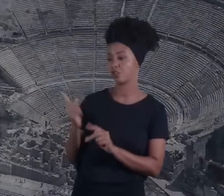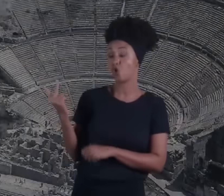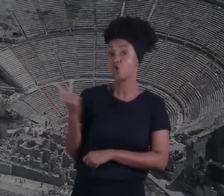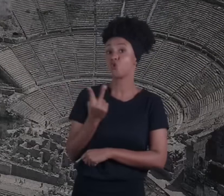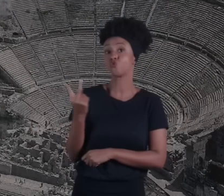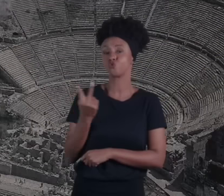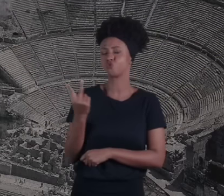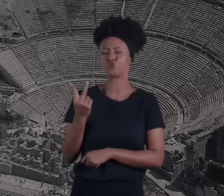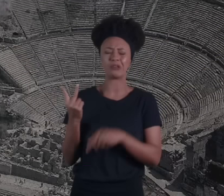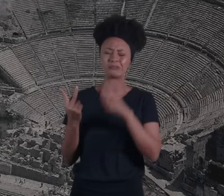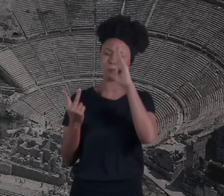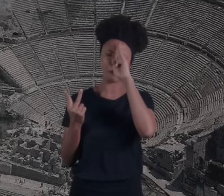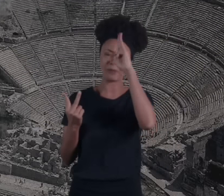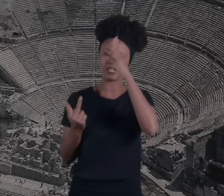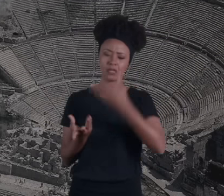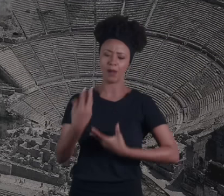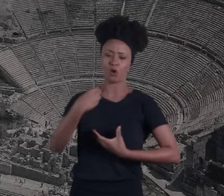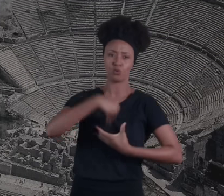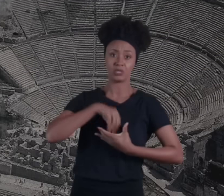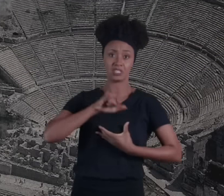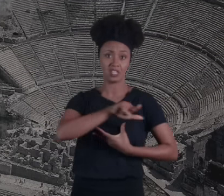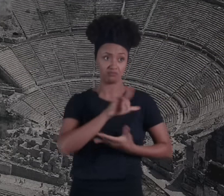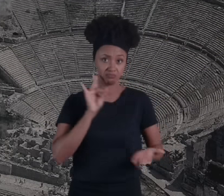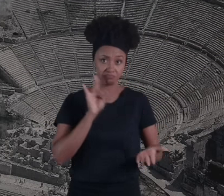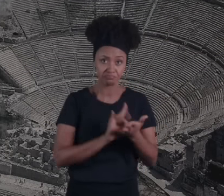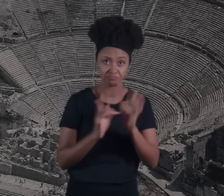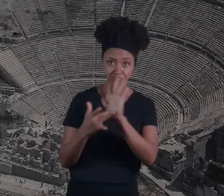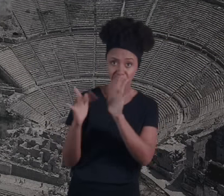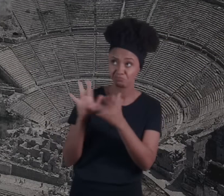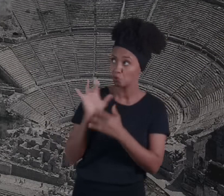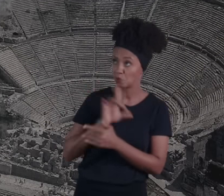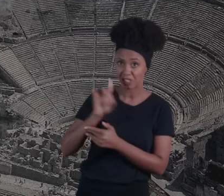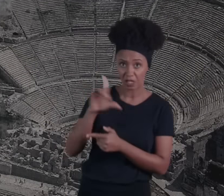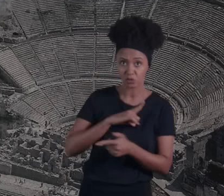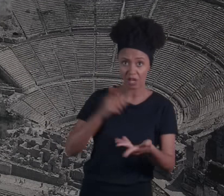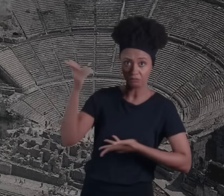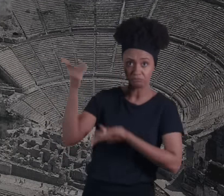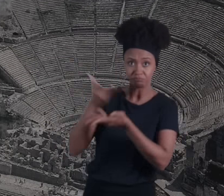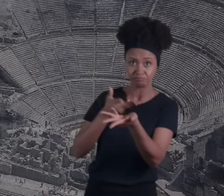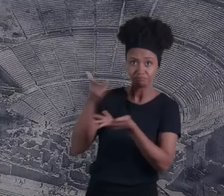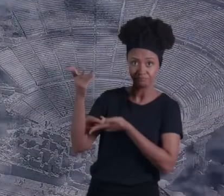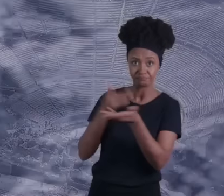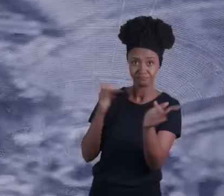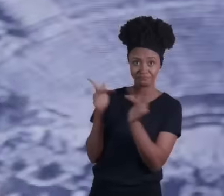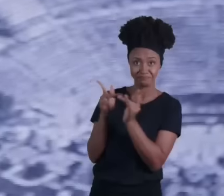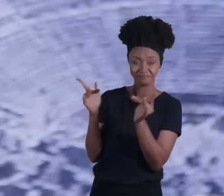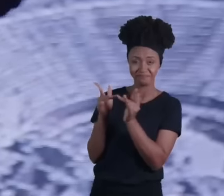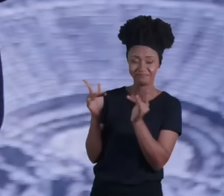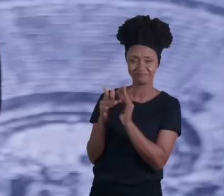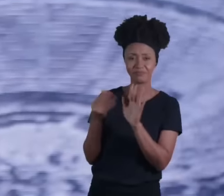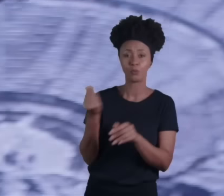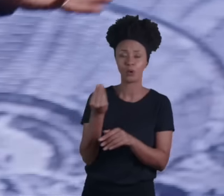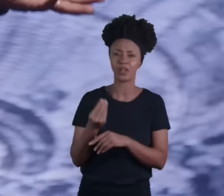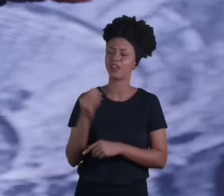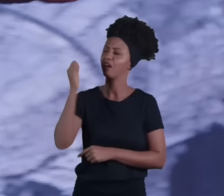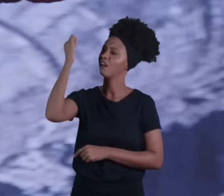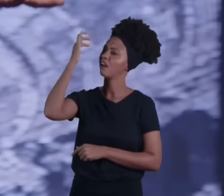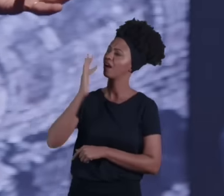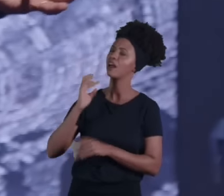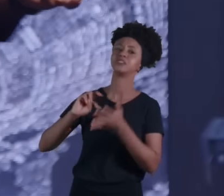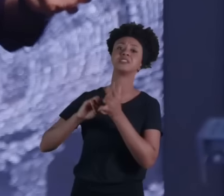daquele que tem um relacionamento com Deus. Porque graça é um favor